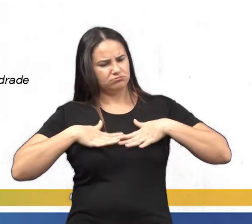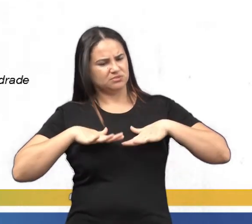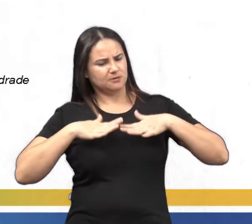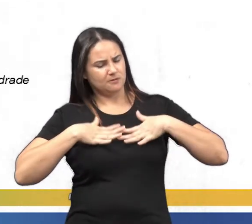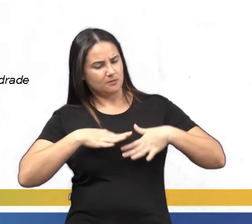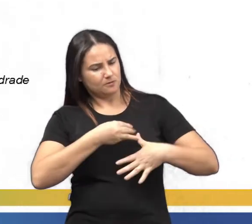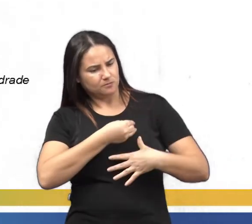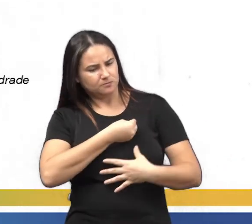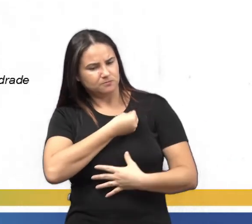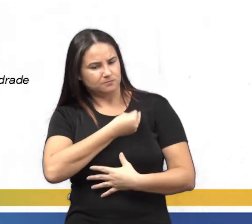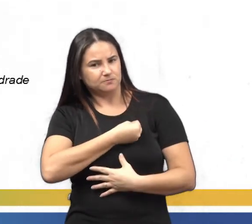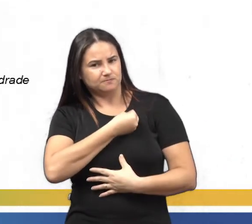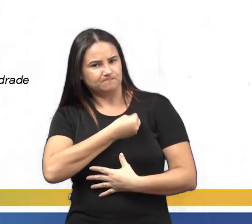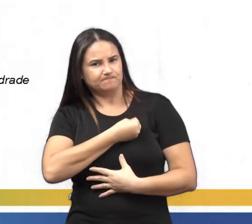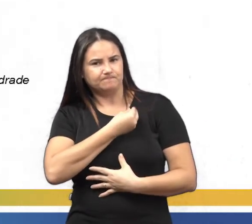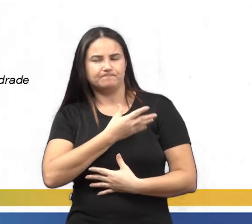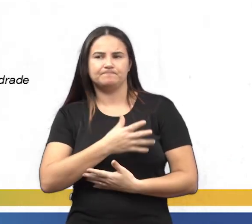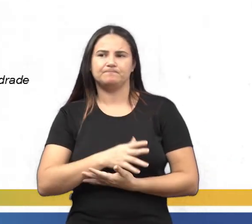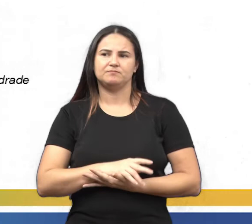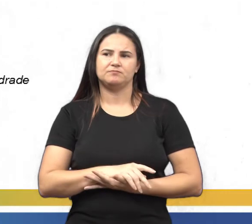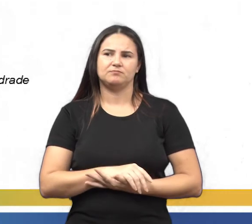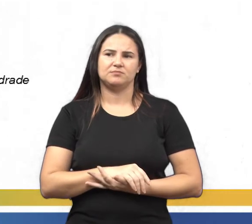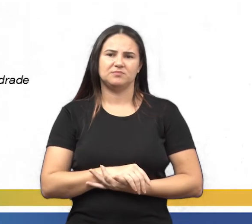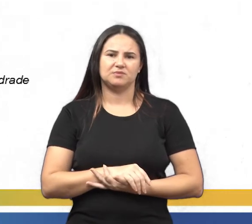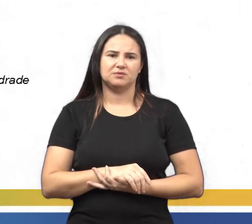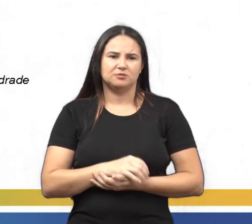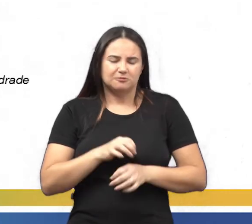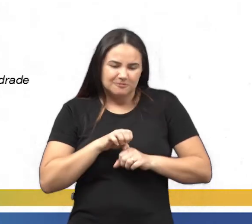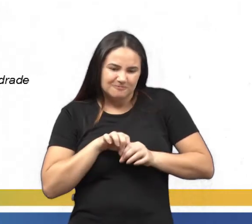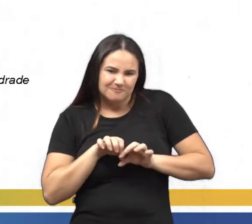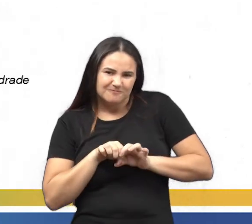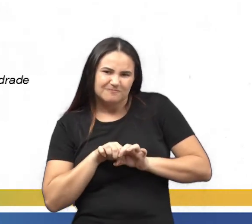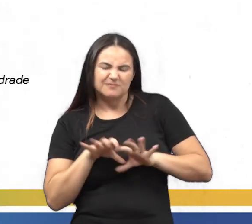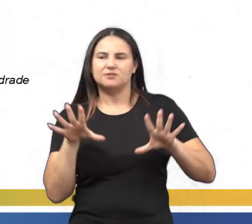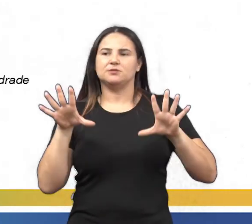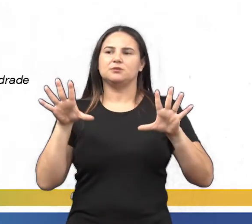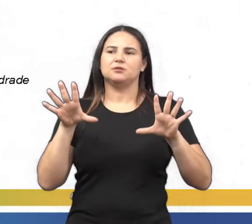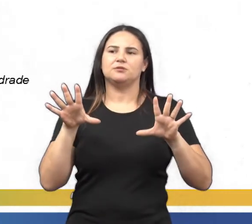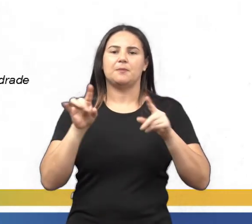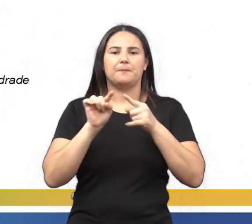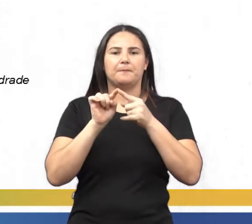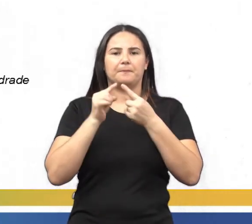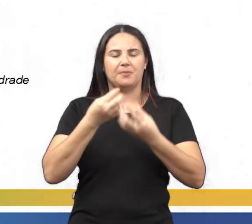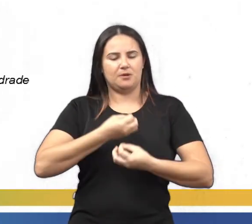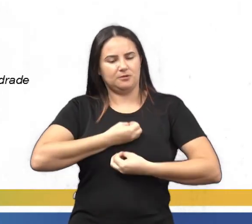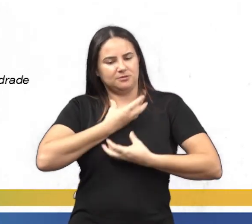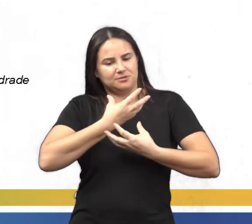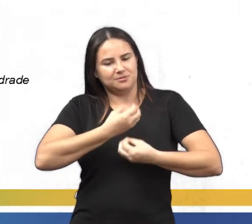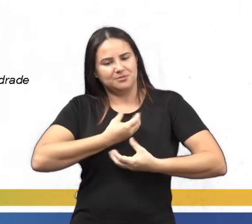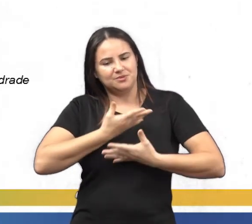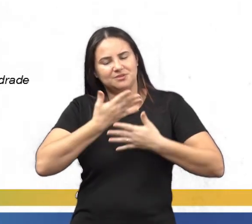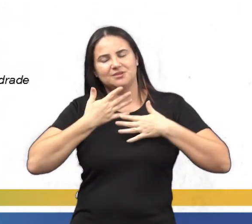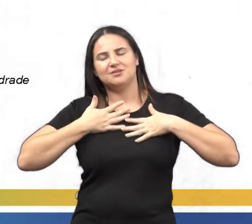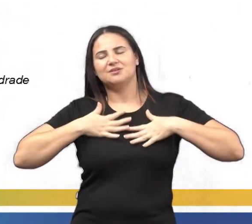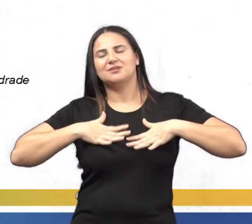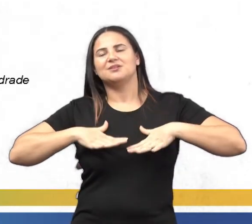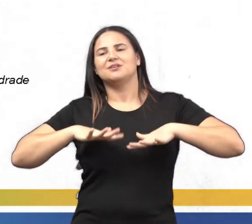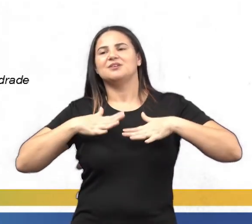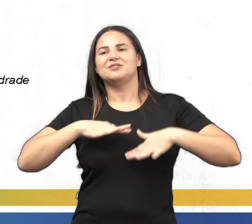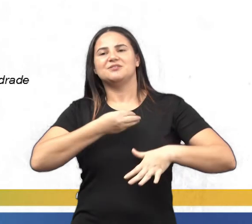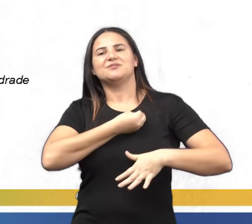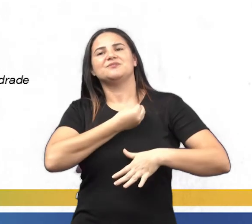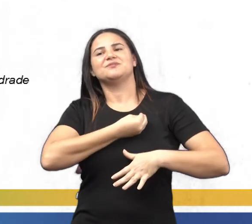vivo. Ele está cá dentro e não quer sair. Mas a poesia deste momento inunda a minha vida